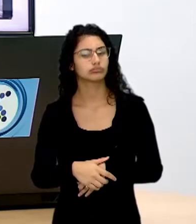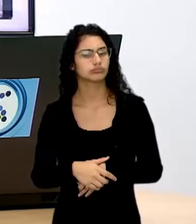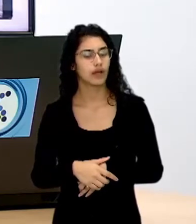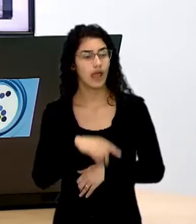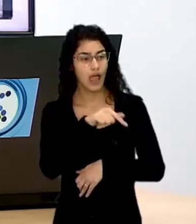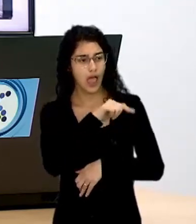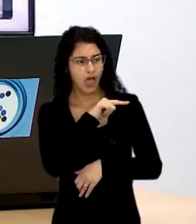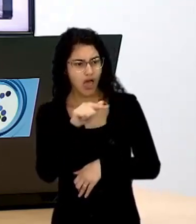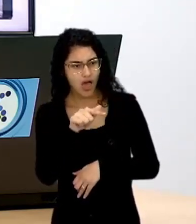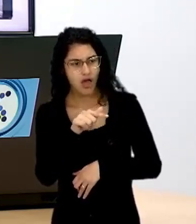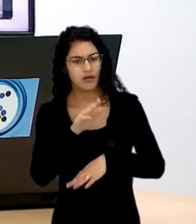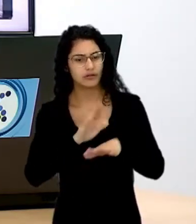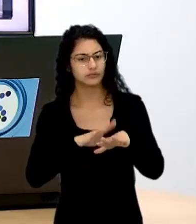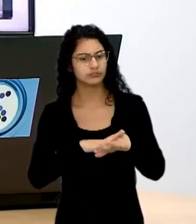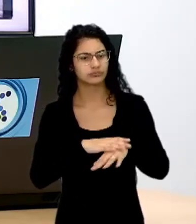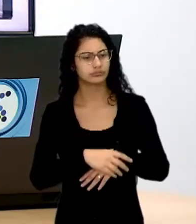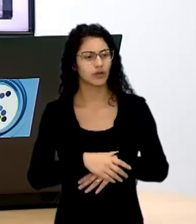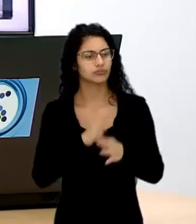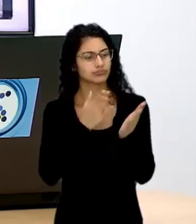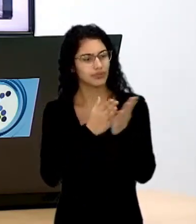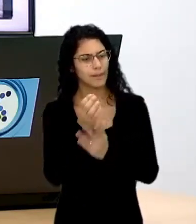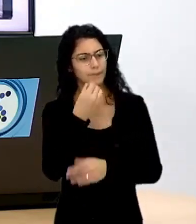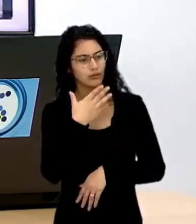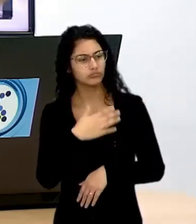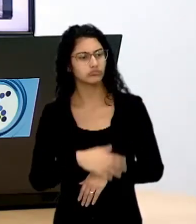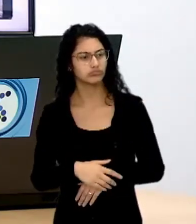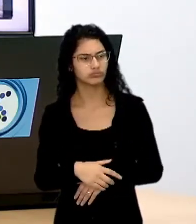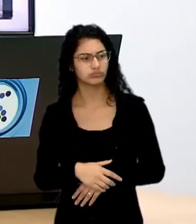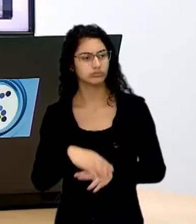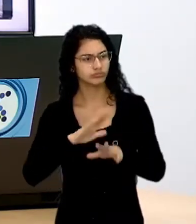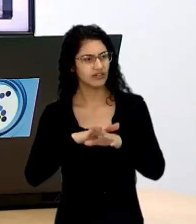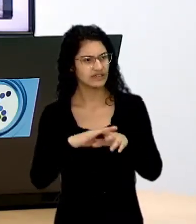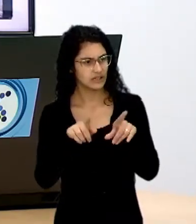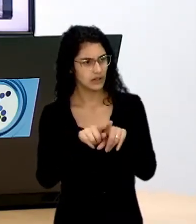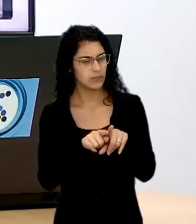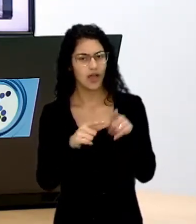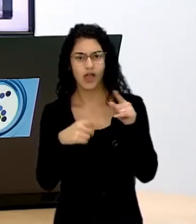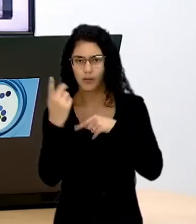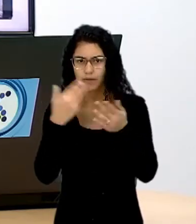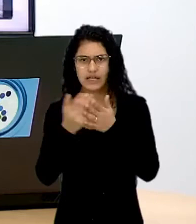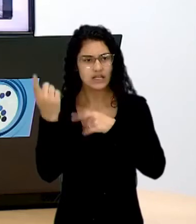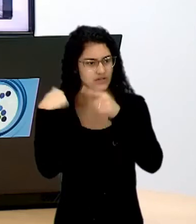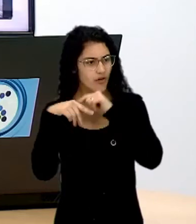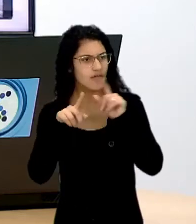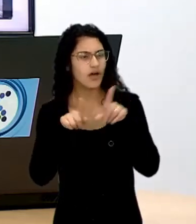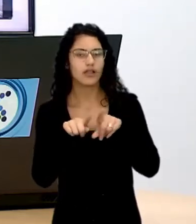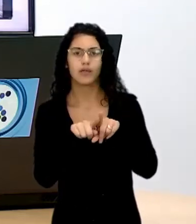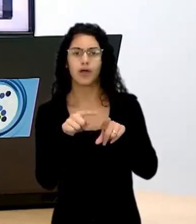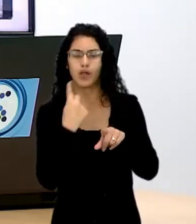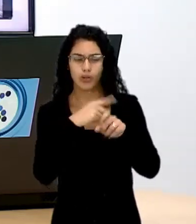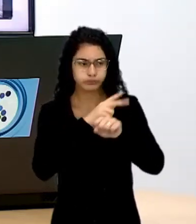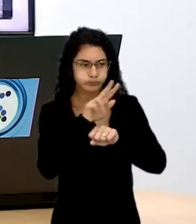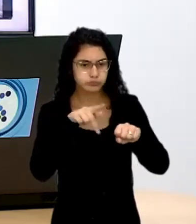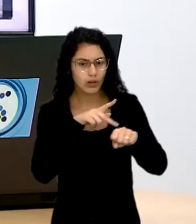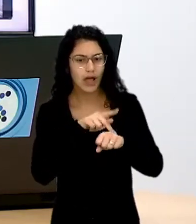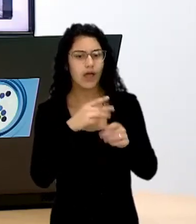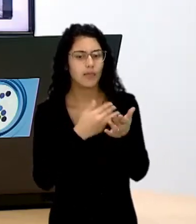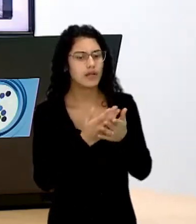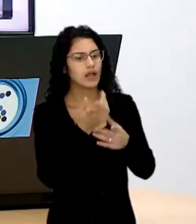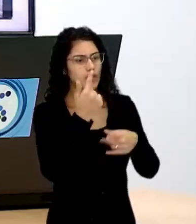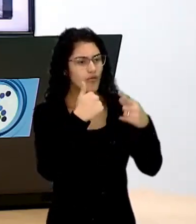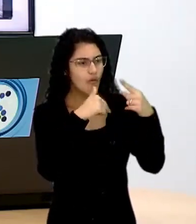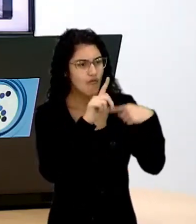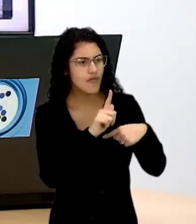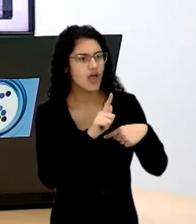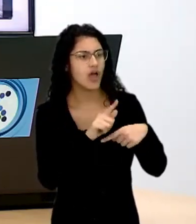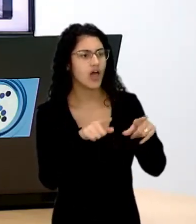esses caras estão caminhando, vamos começar a desenvolver aqui também o nosso país, esse negócio aí